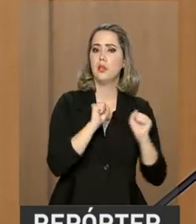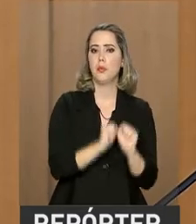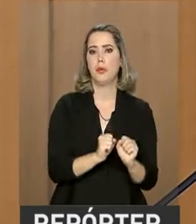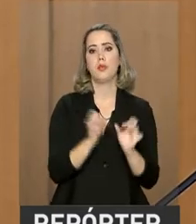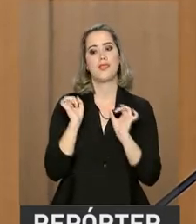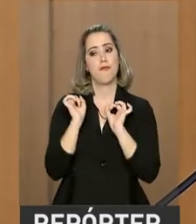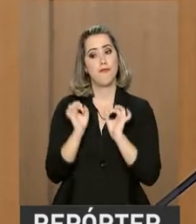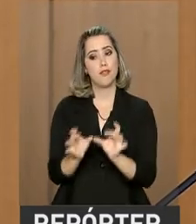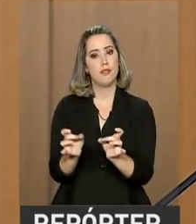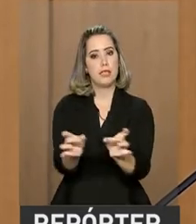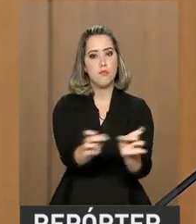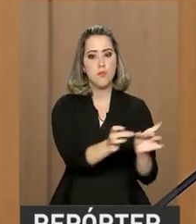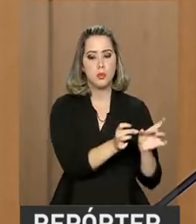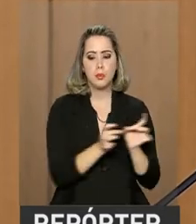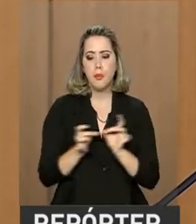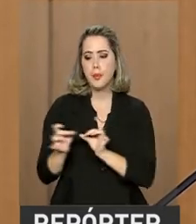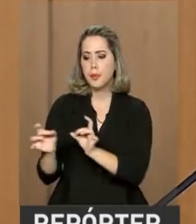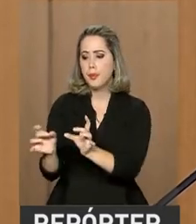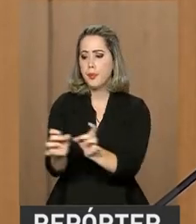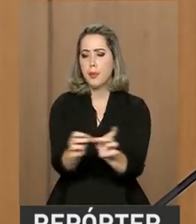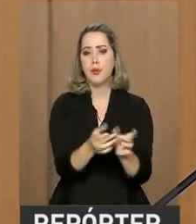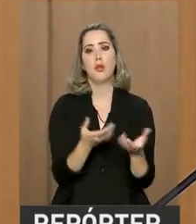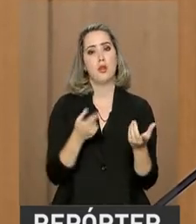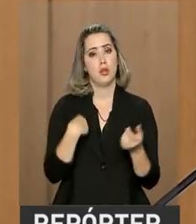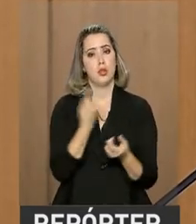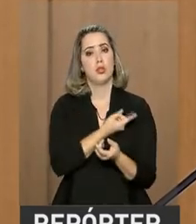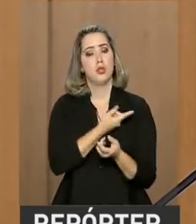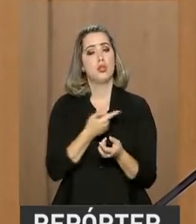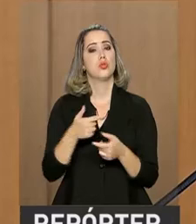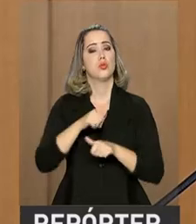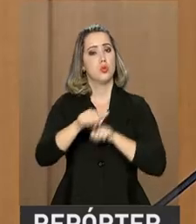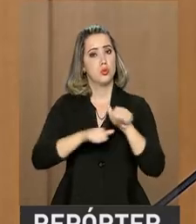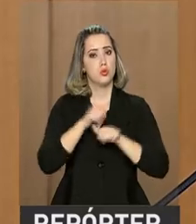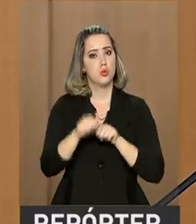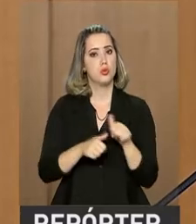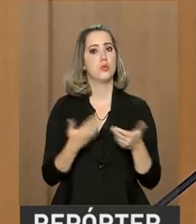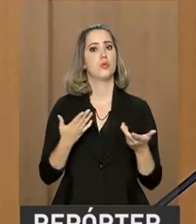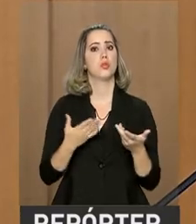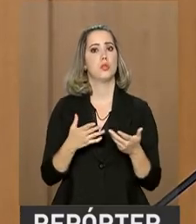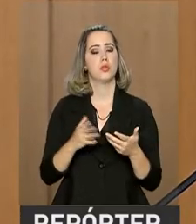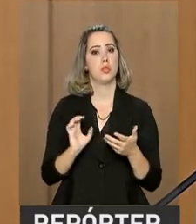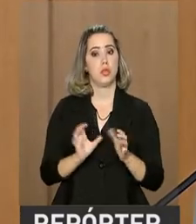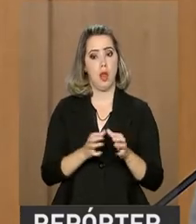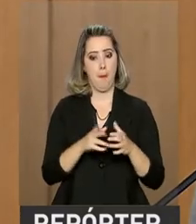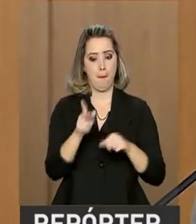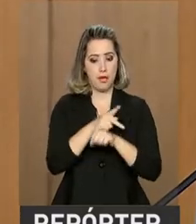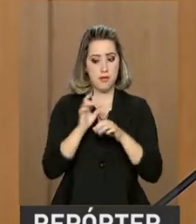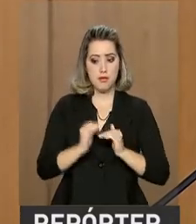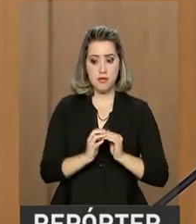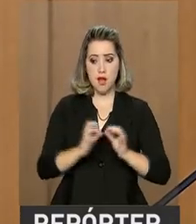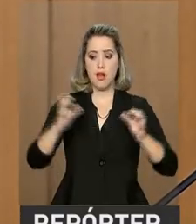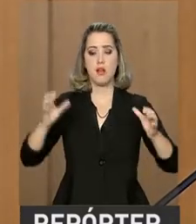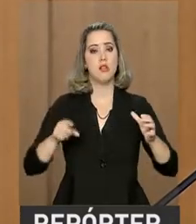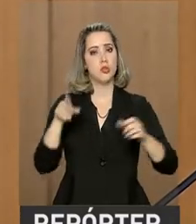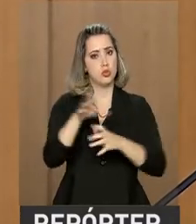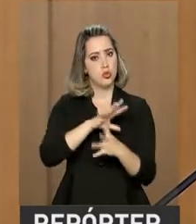capaz de nos tornar competitivos e nos inserir